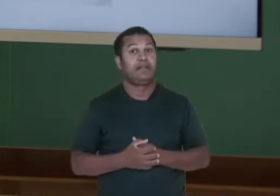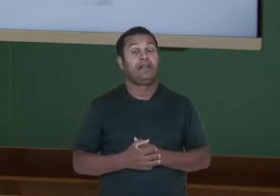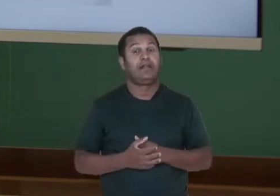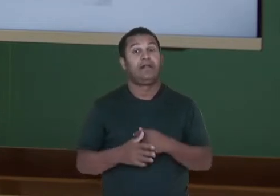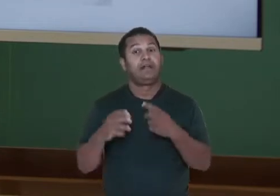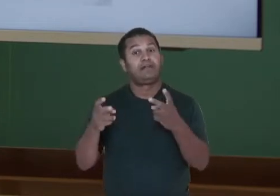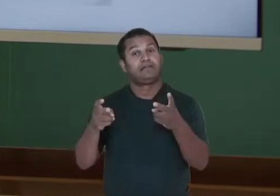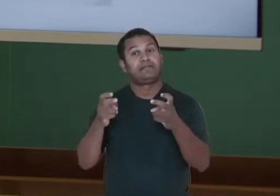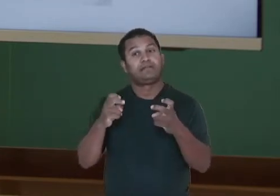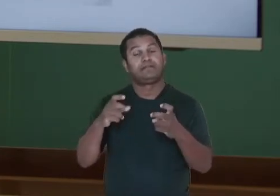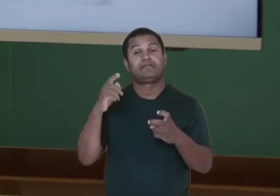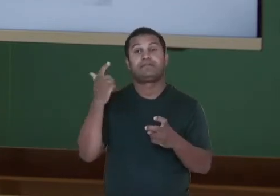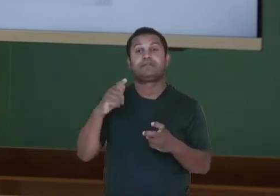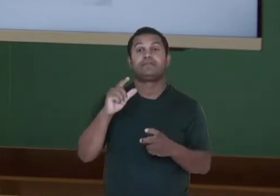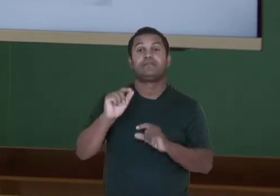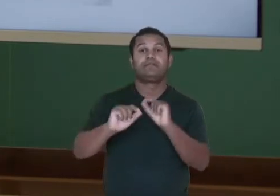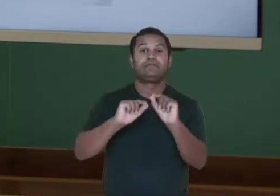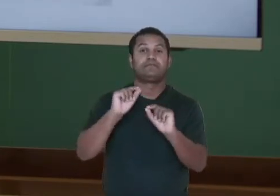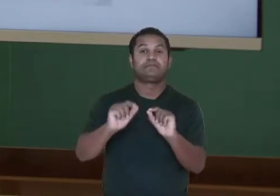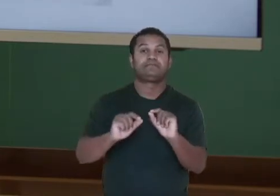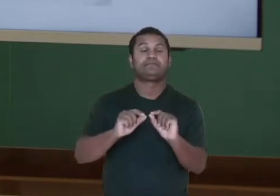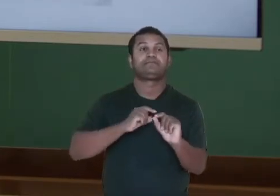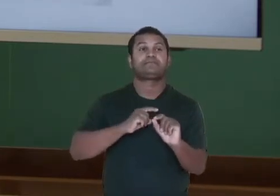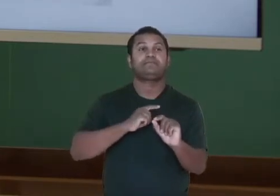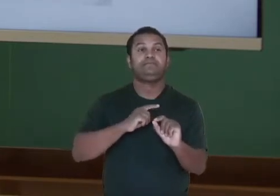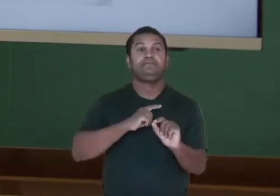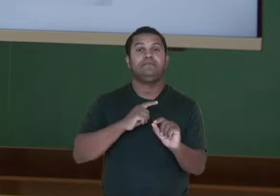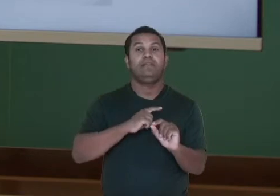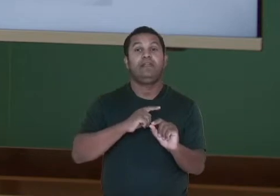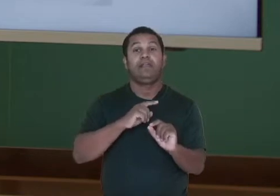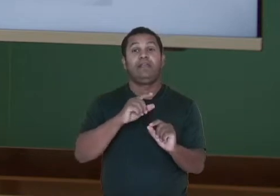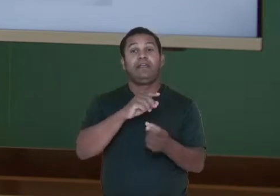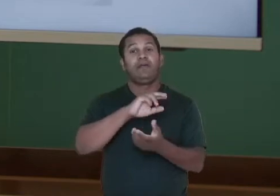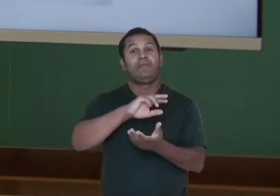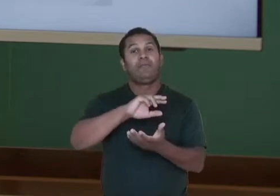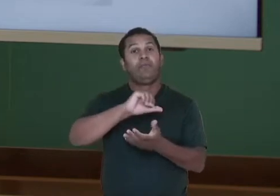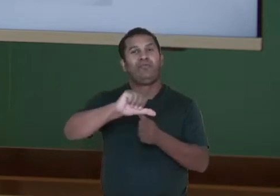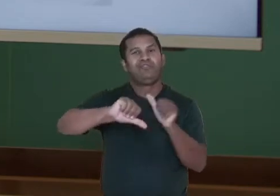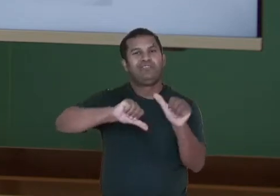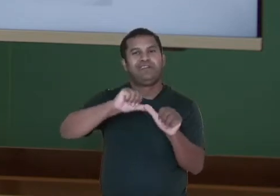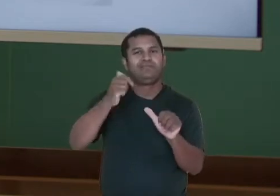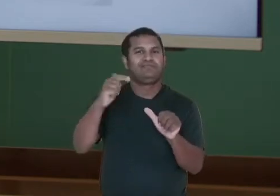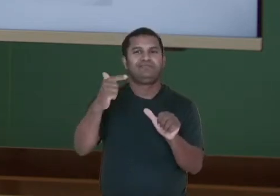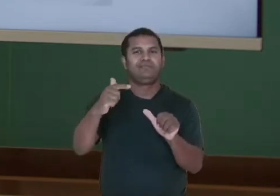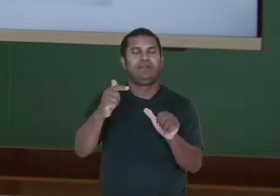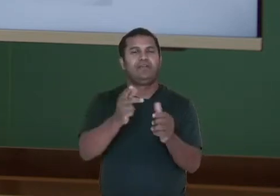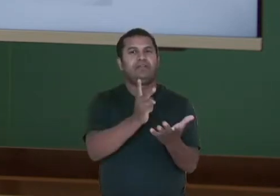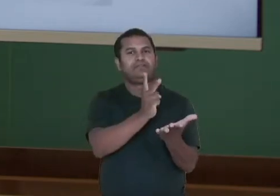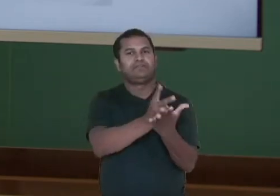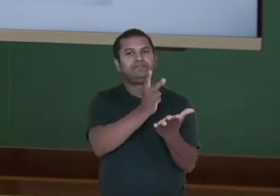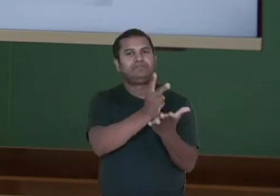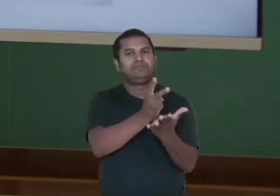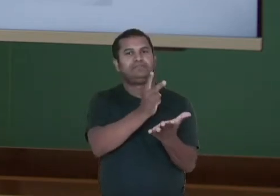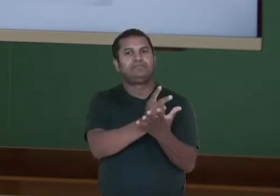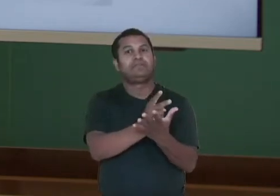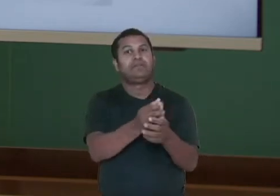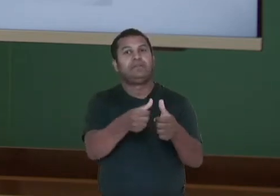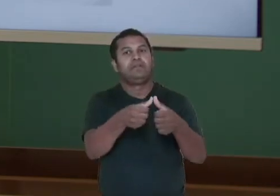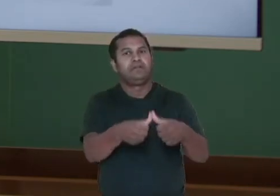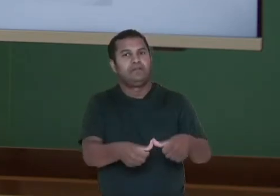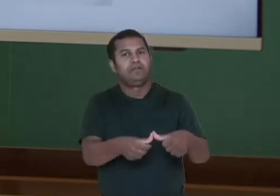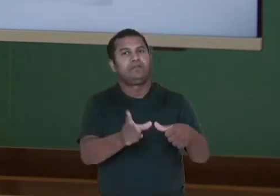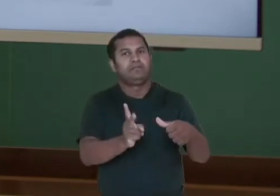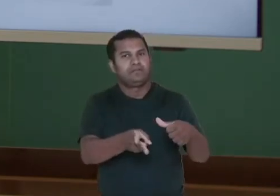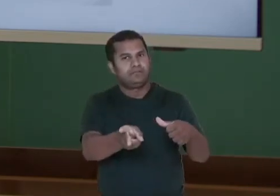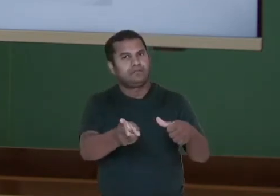externos atuando sobre este, significa que não há variação destes. Né? Então, ou seja, quer dizer que não muda, né, a não ser